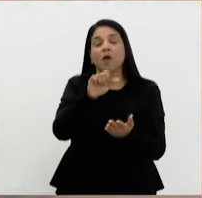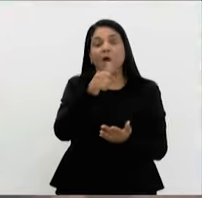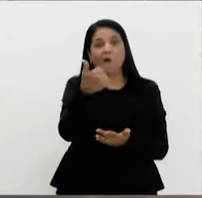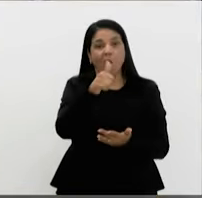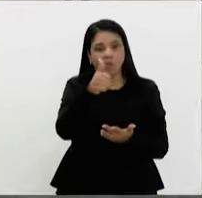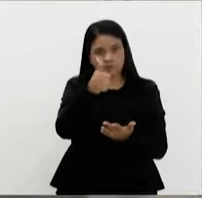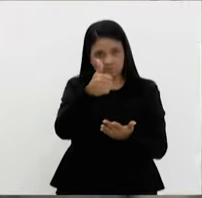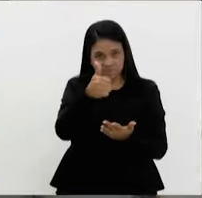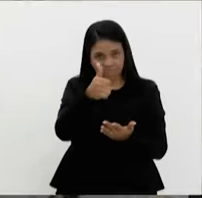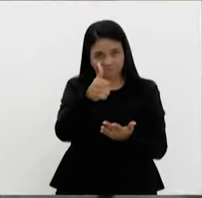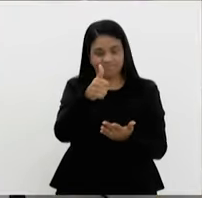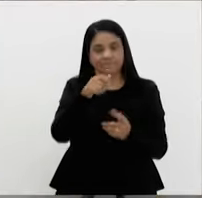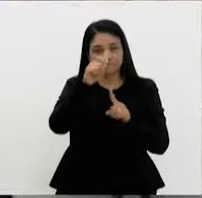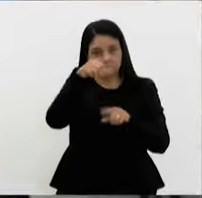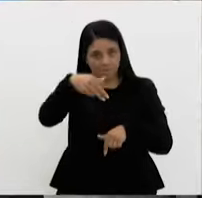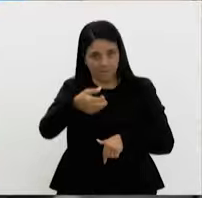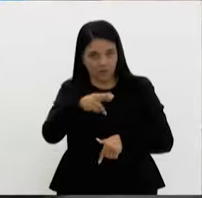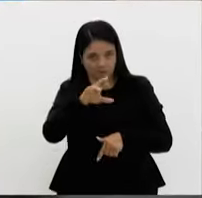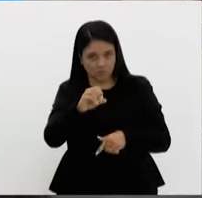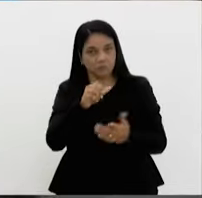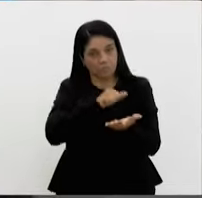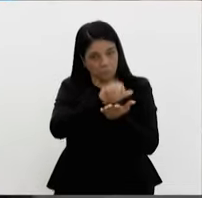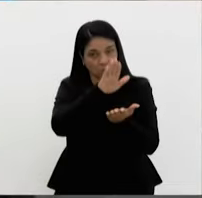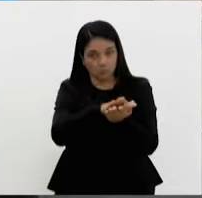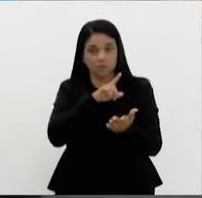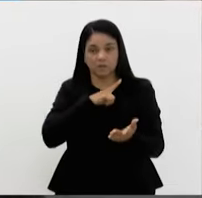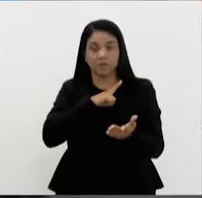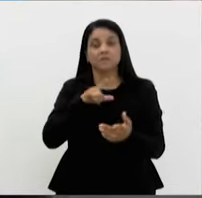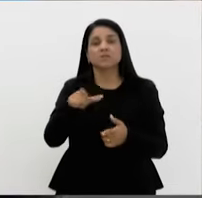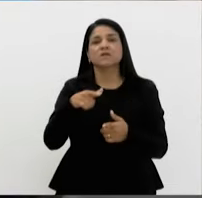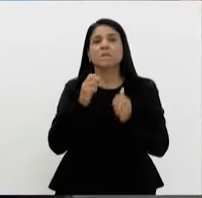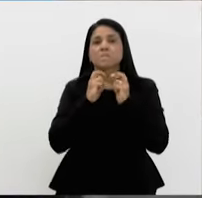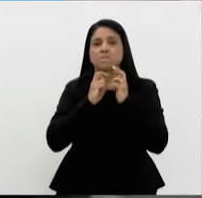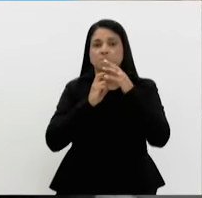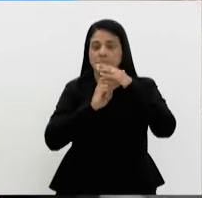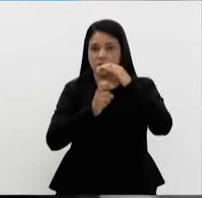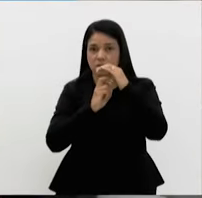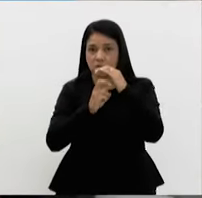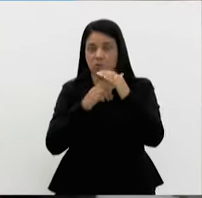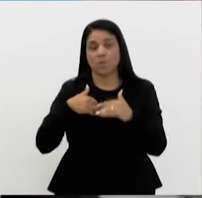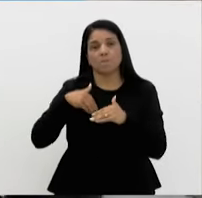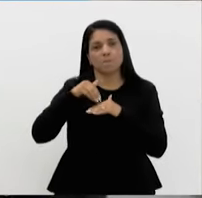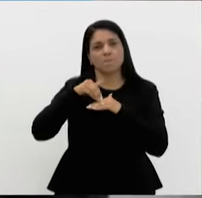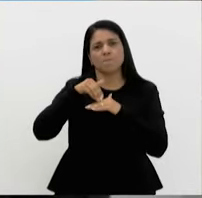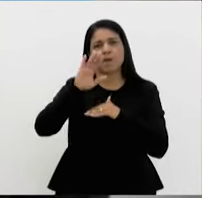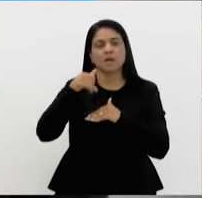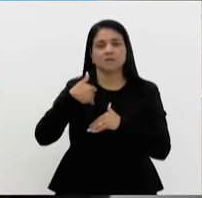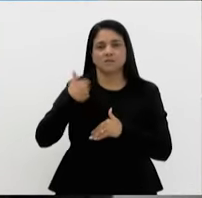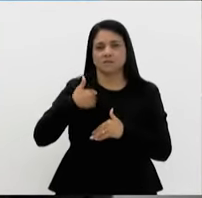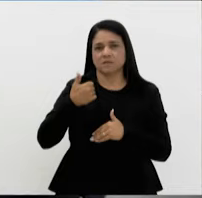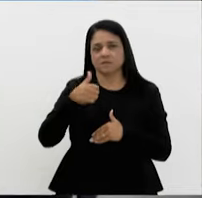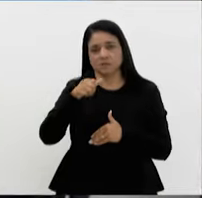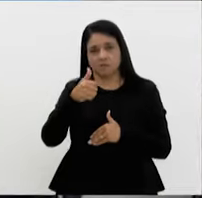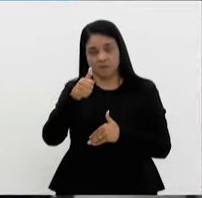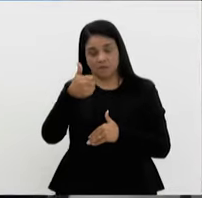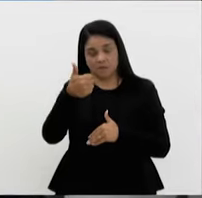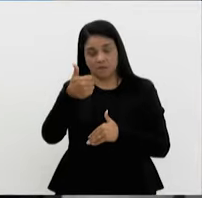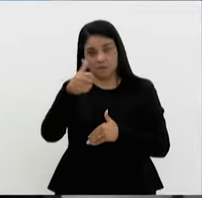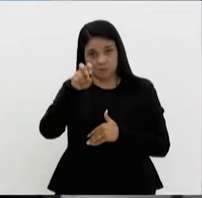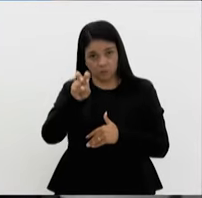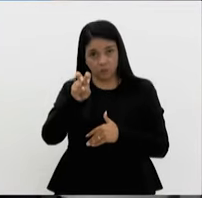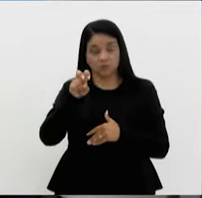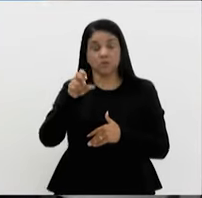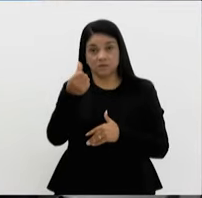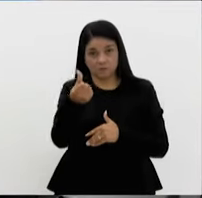mês. Passageiros do metrô maiores de 65 anos que ainda não têm o cartão de gratuidade podem embarcar de